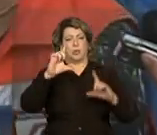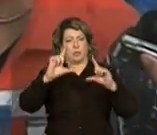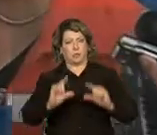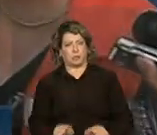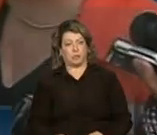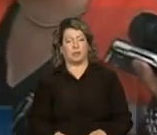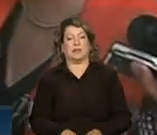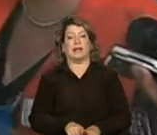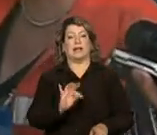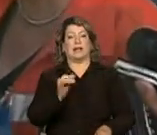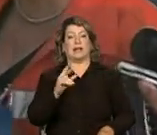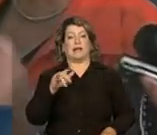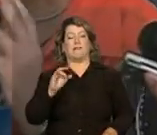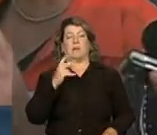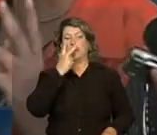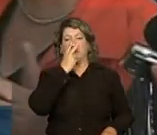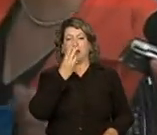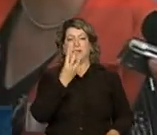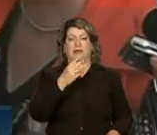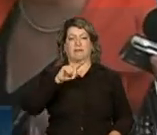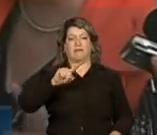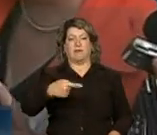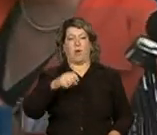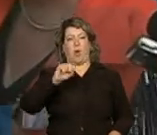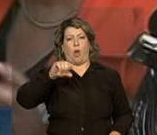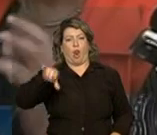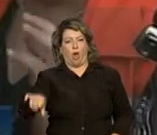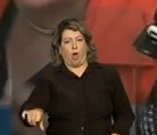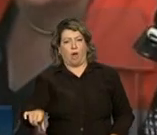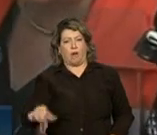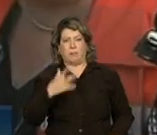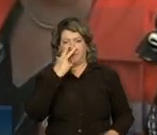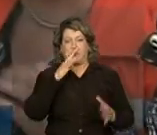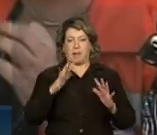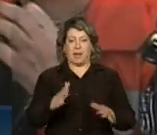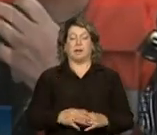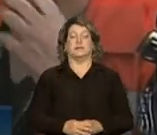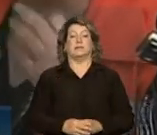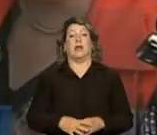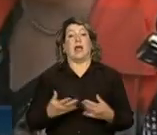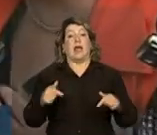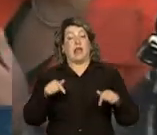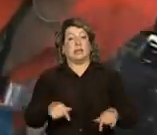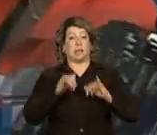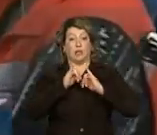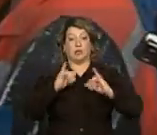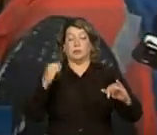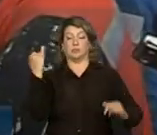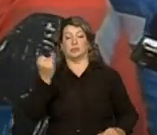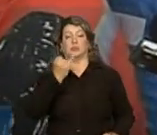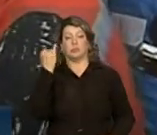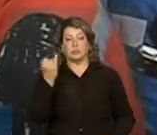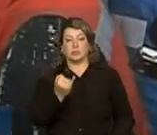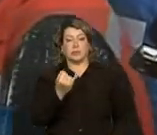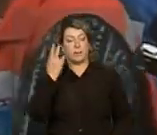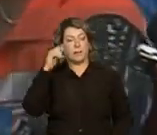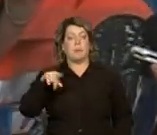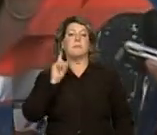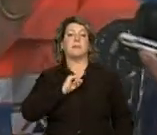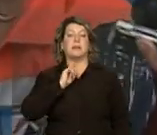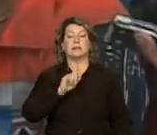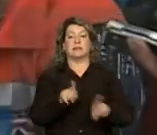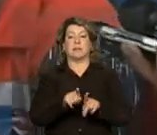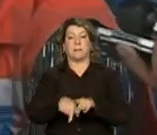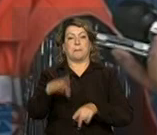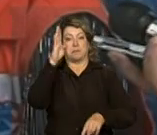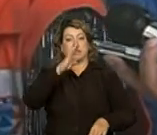uma tarifa de 3, se eu não me engano, 1,89. Agora, é uma notícia fundamental, eu acho, para Minas e para o Brasil.